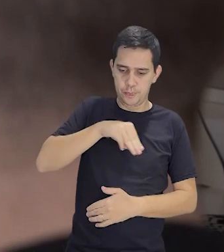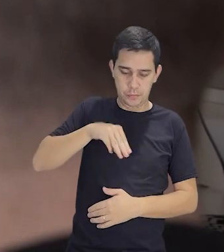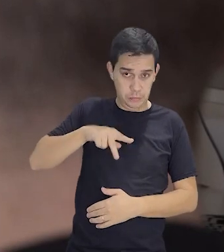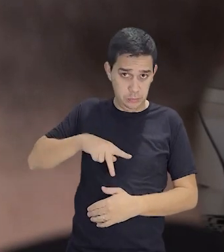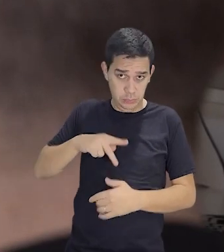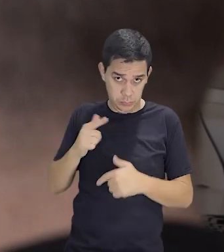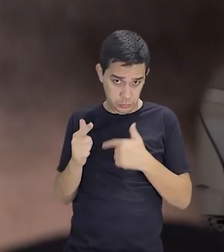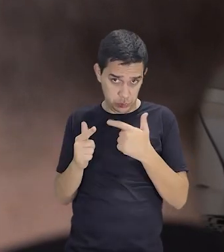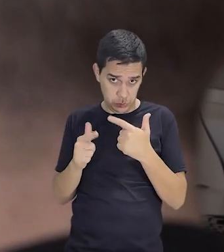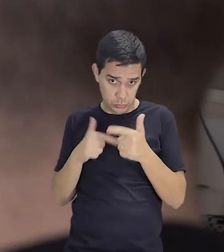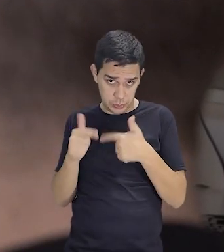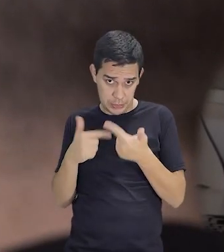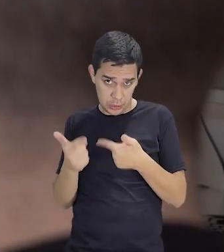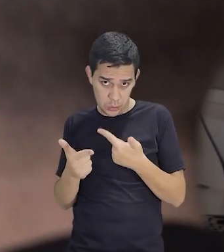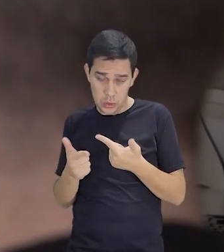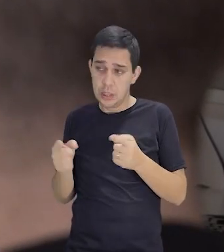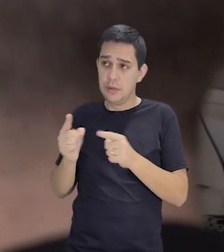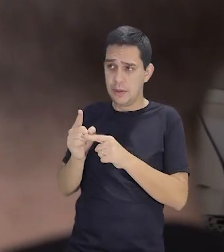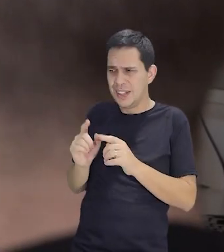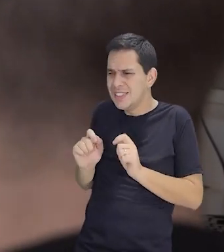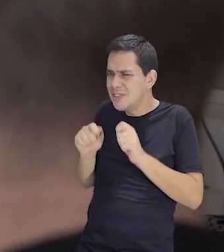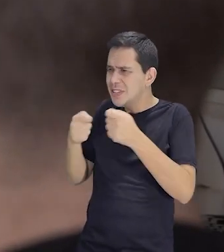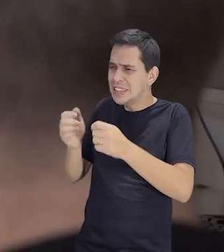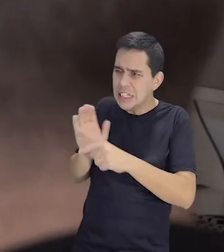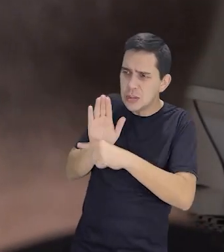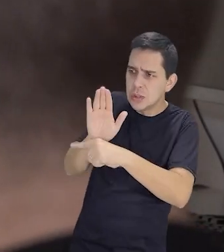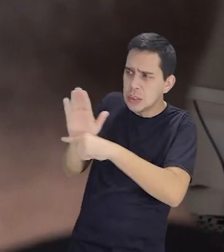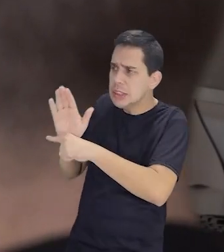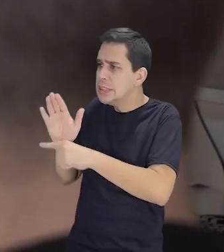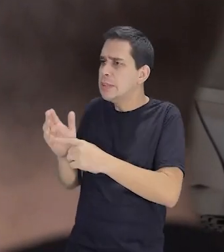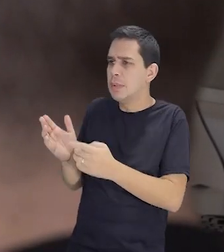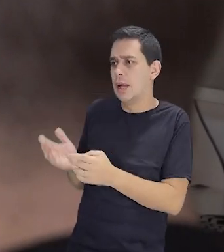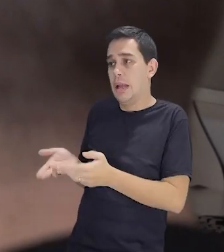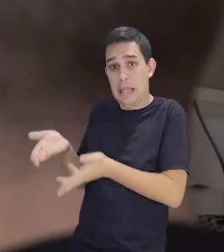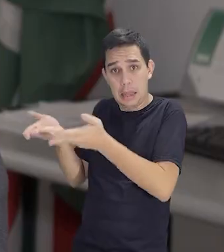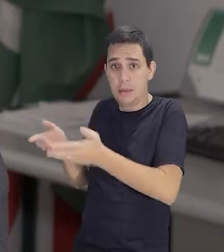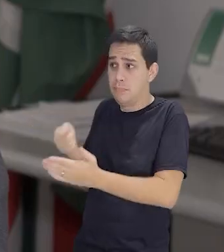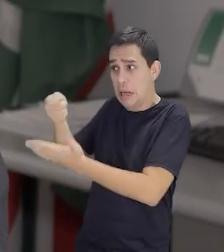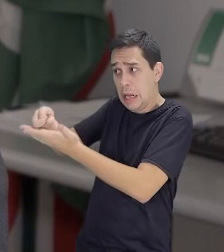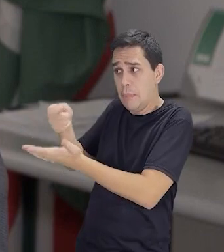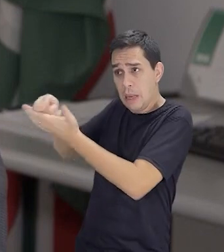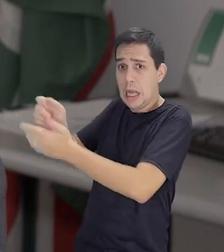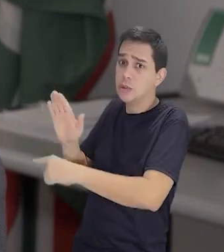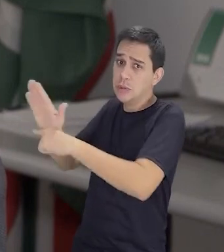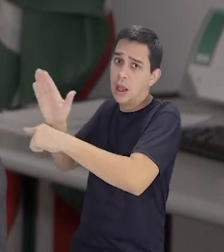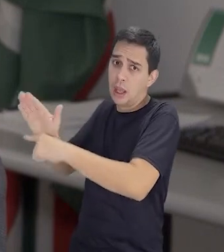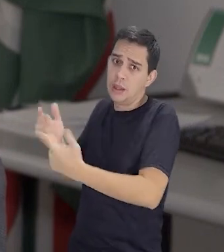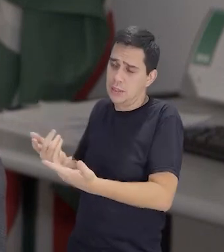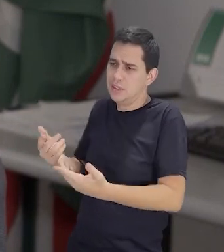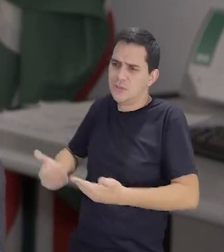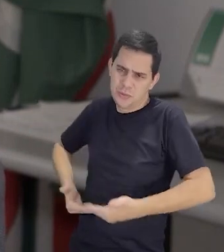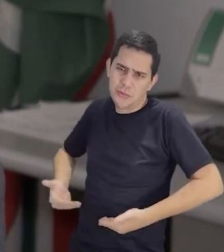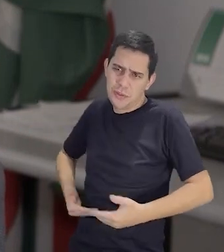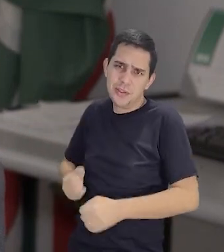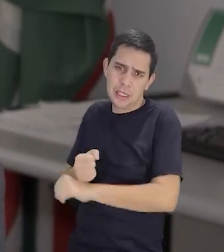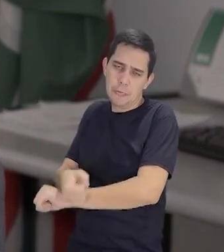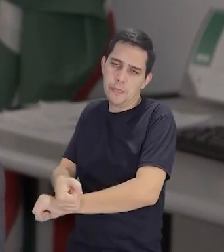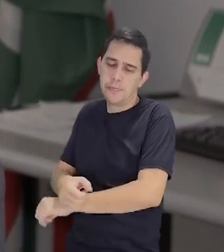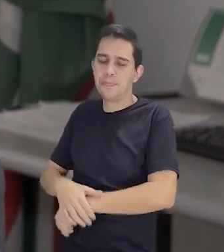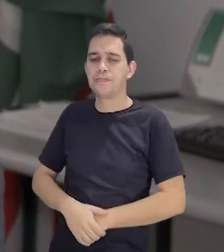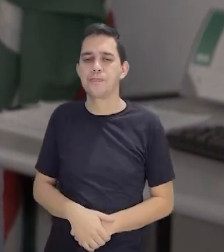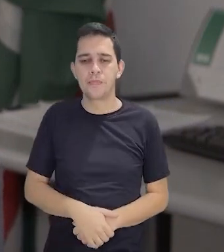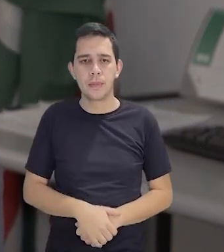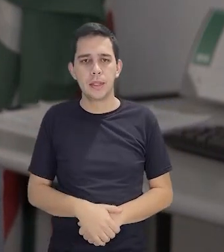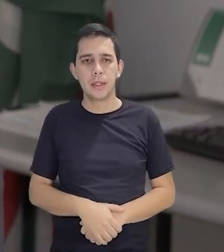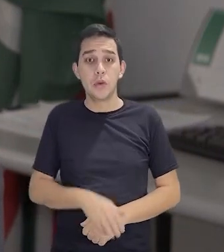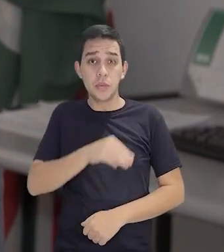os direitos que foram privados desta trabalhadora por quase 3 décadas. O Ministério Público do Trabalho, neste caso, tem legitimidade para